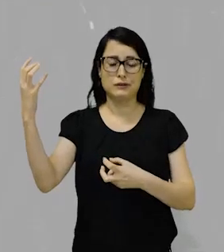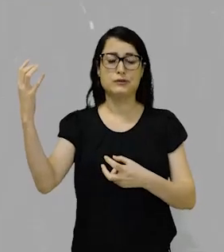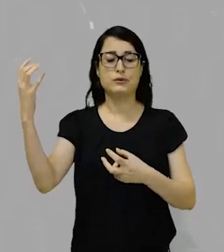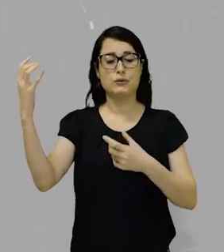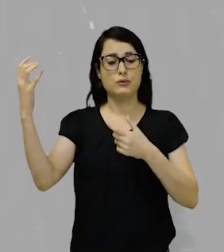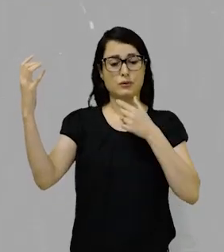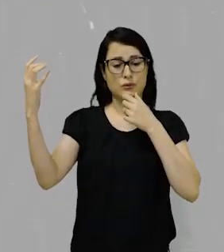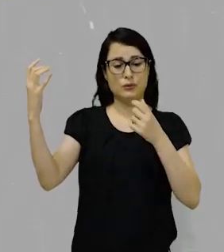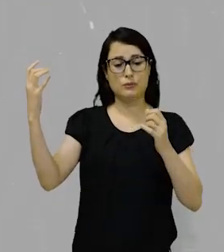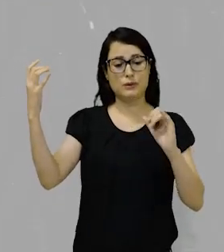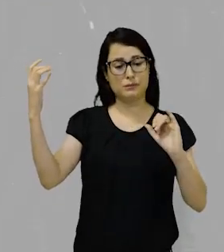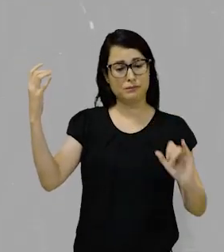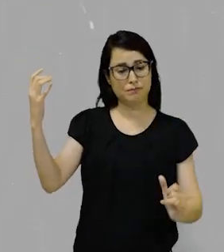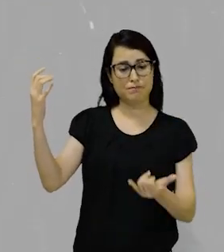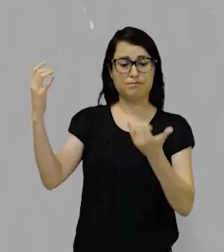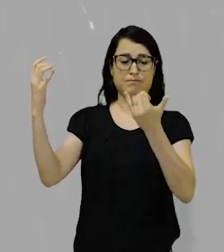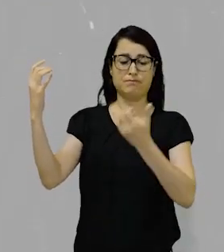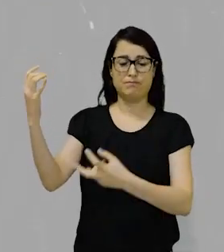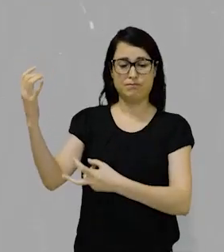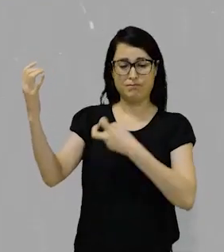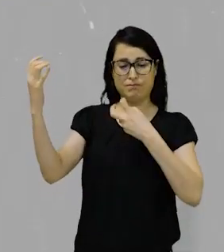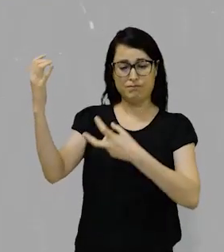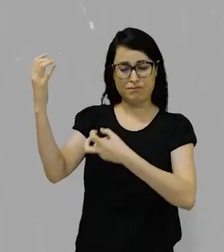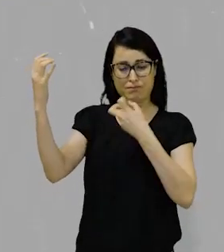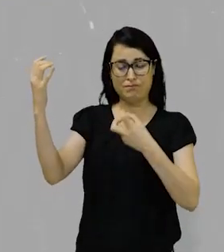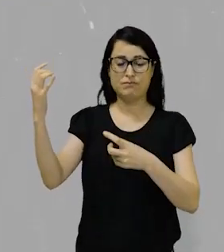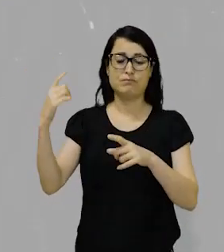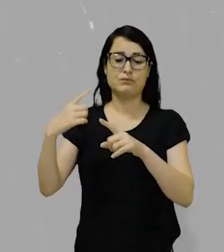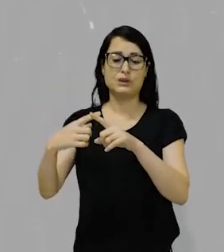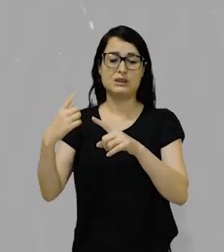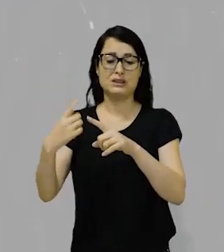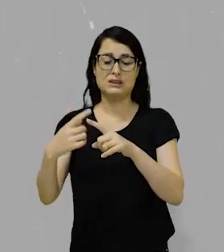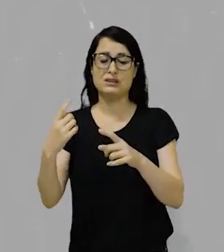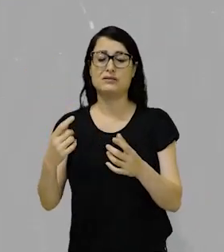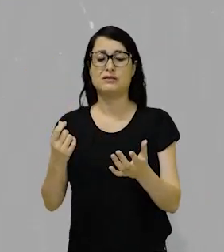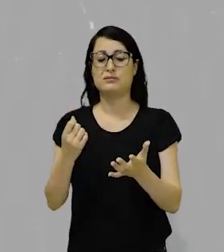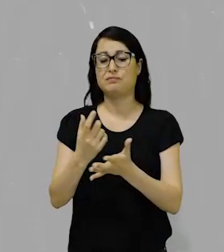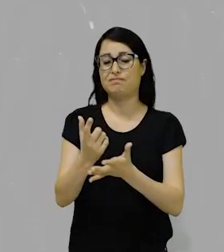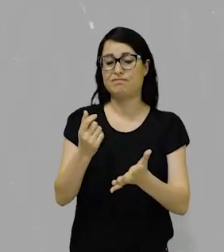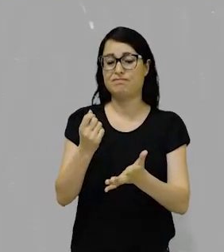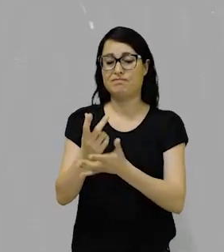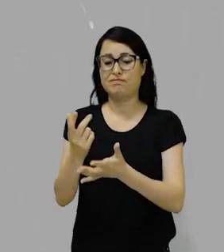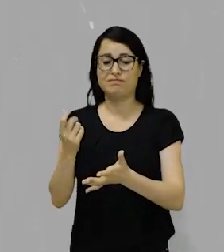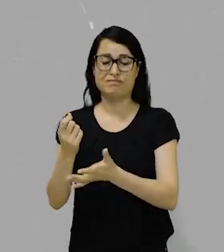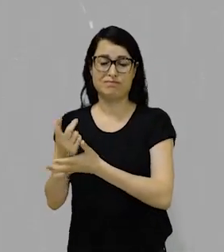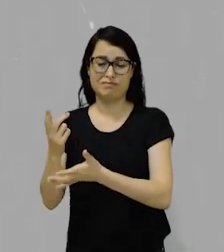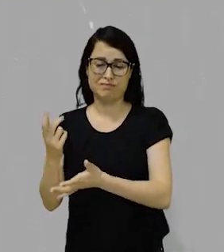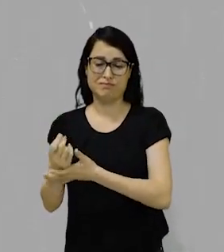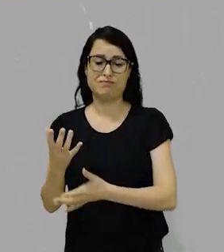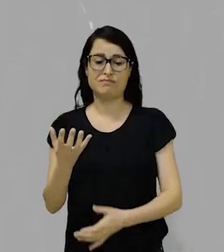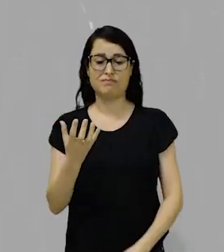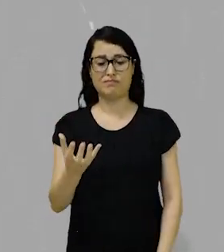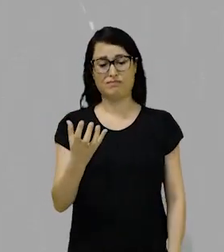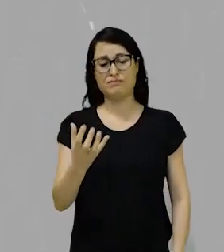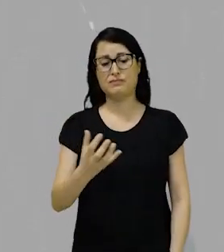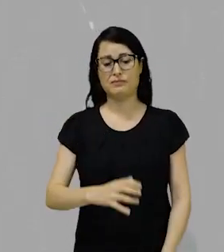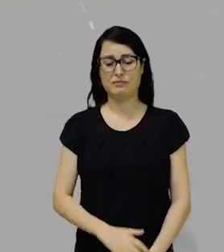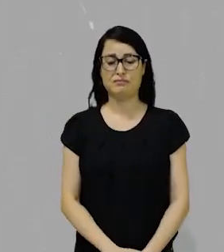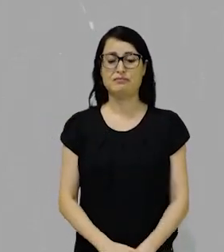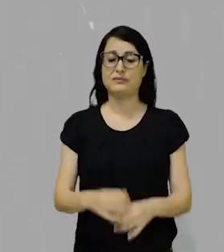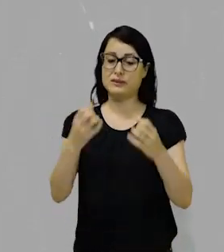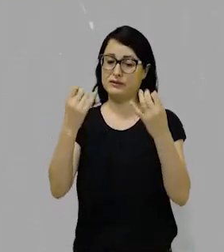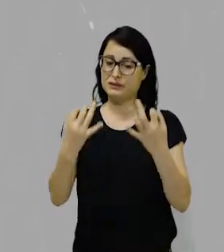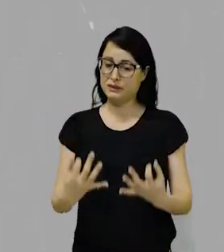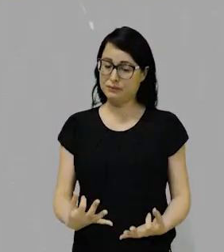os ambientes naturais, principalmente em decorrência do consumismo, galera, que a gente vai falar muito já já,